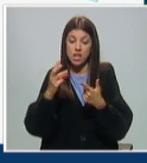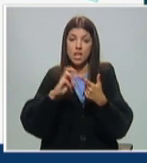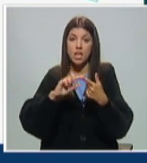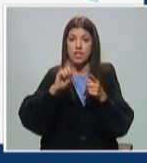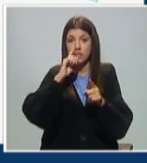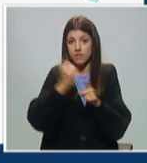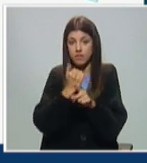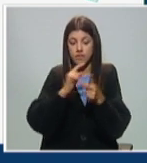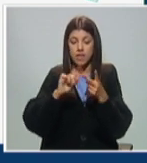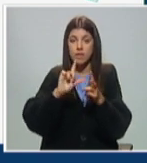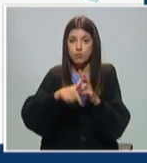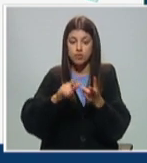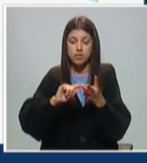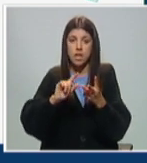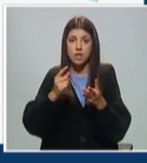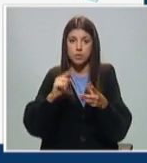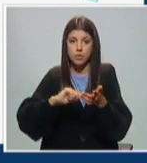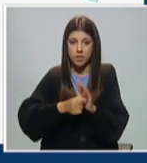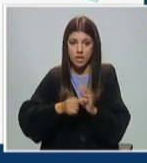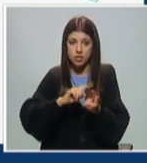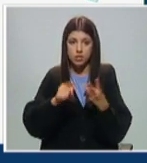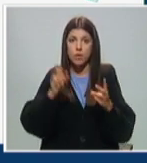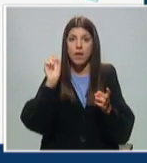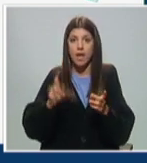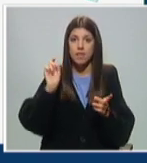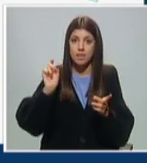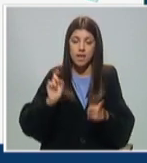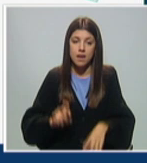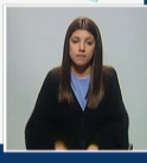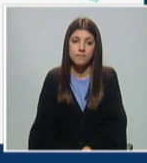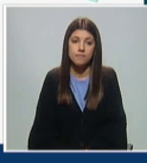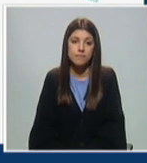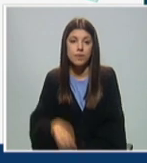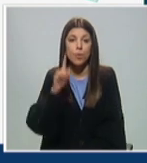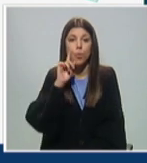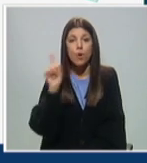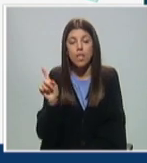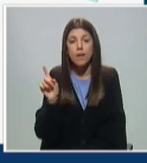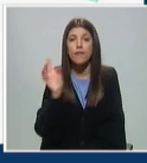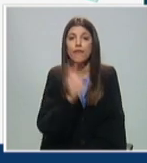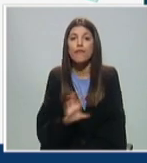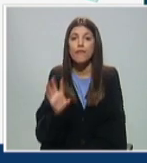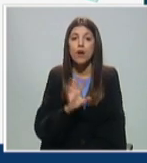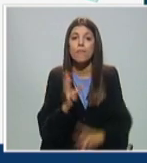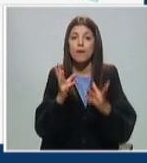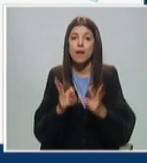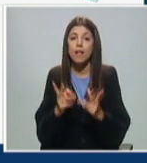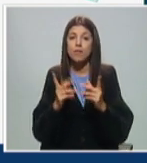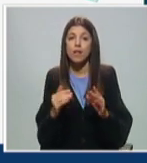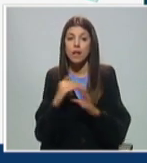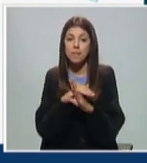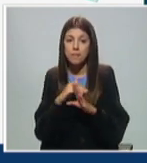avaliação que nós temos. E damos Enter. Esta forma de calcular a média, utilizando os